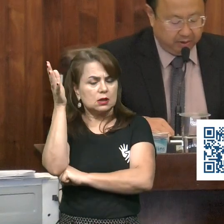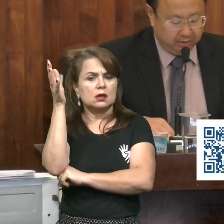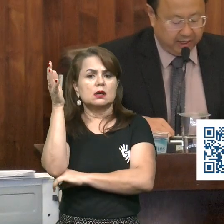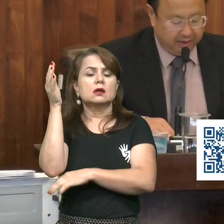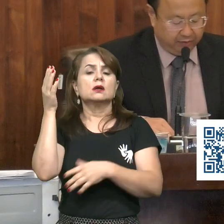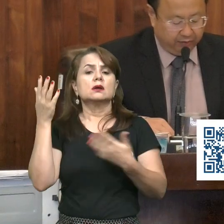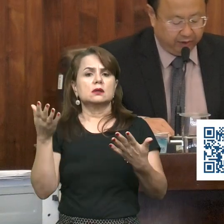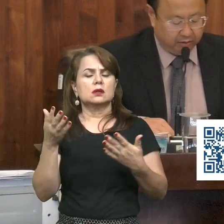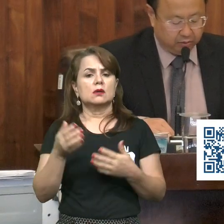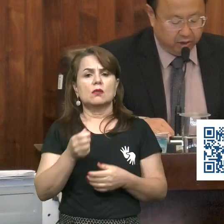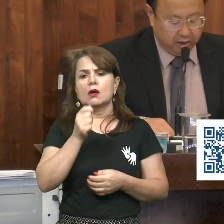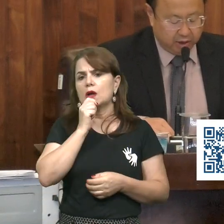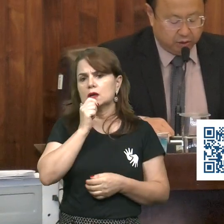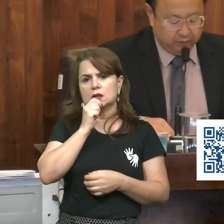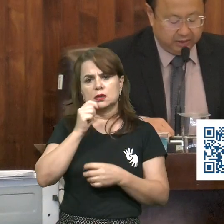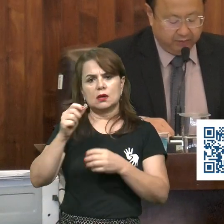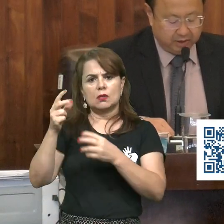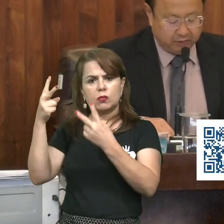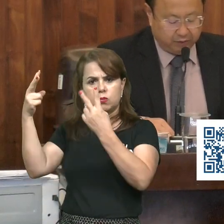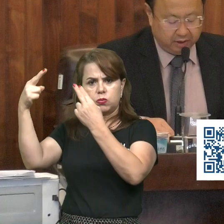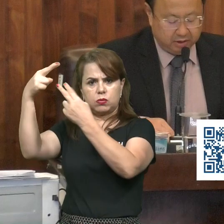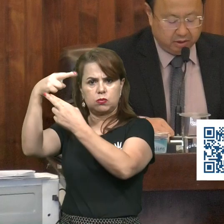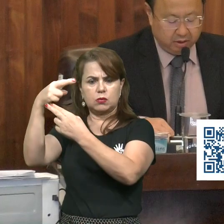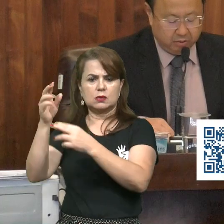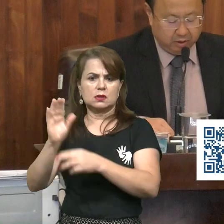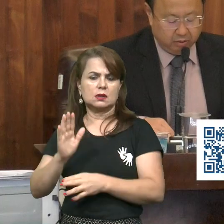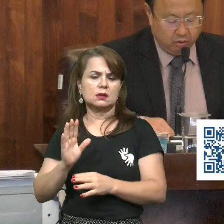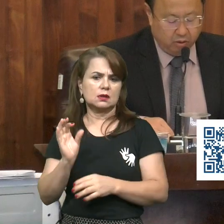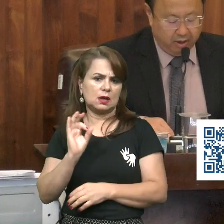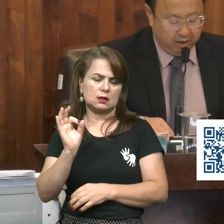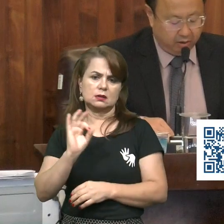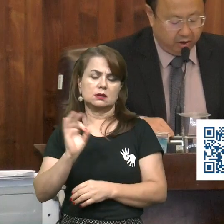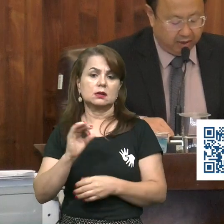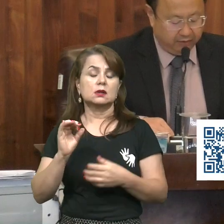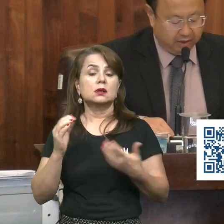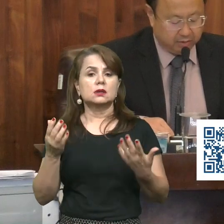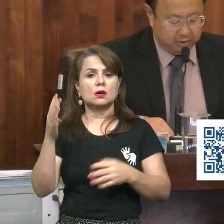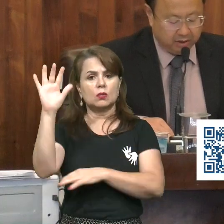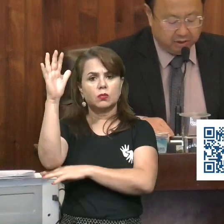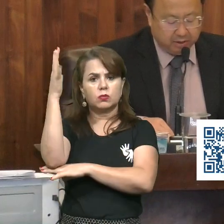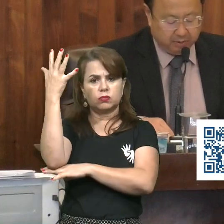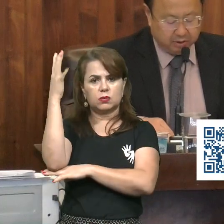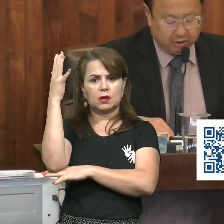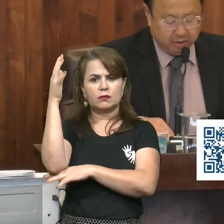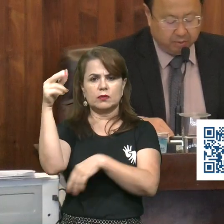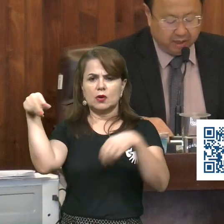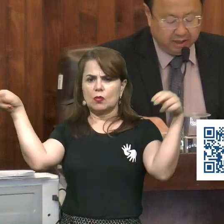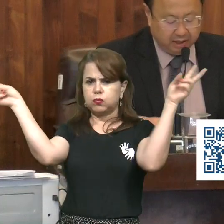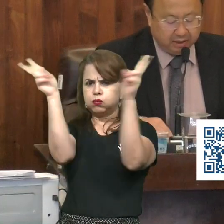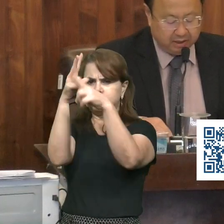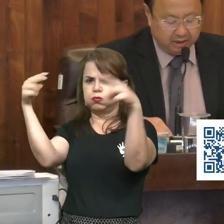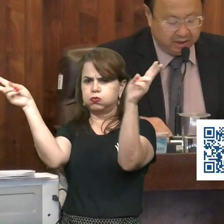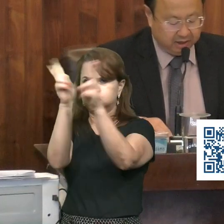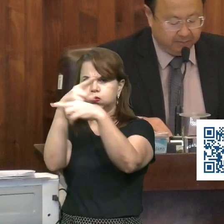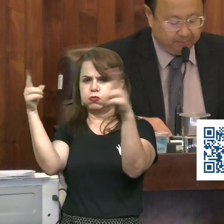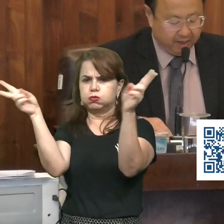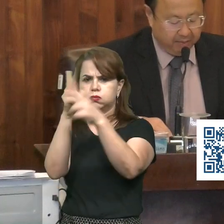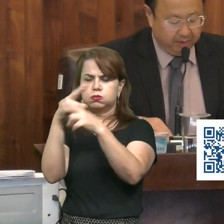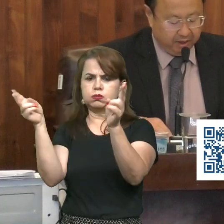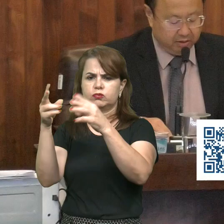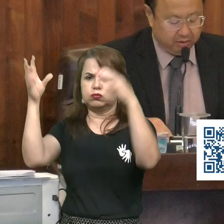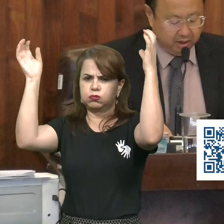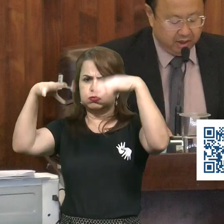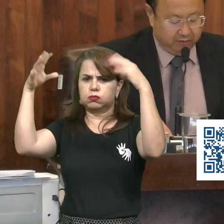presente momento, nada foi feito. Chuvas e ventos fortes, quando ocorrem, coloca a vida dos moradores e pessoas que por ali transitam